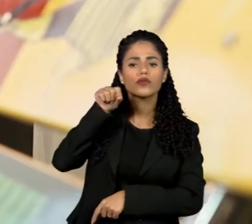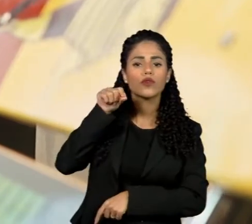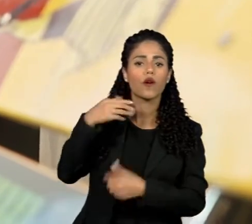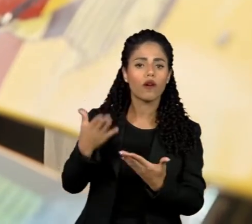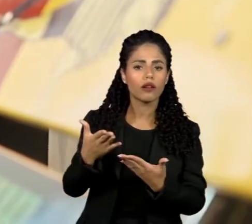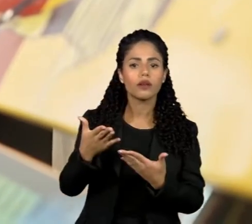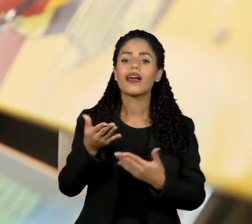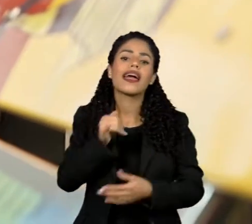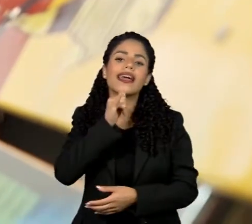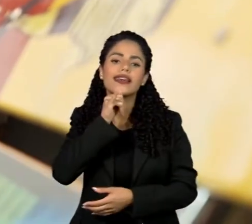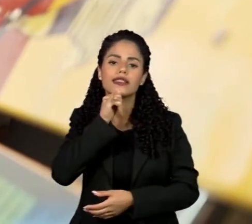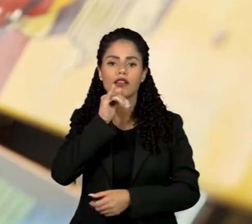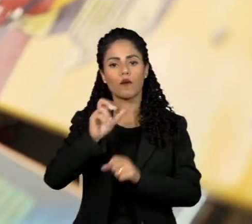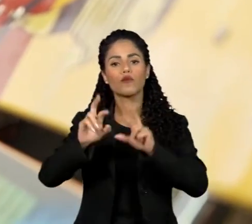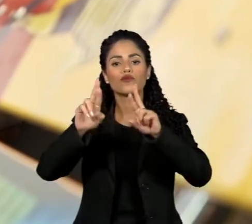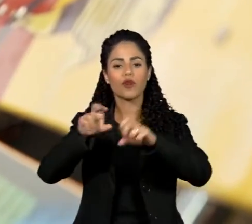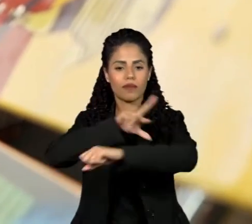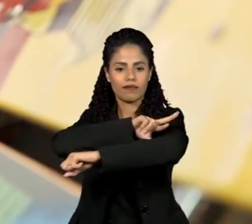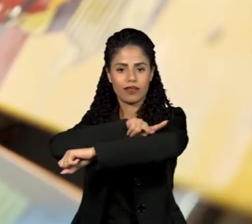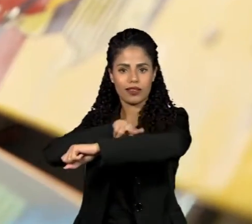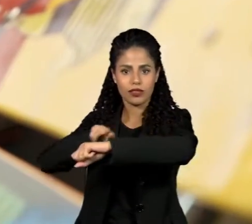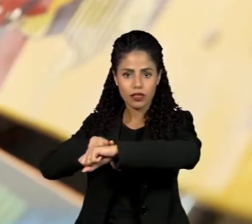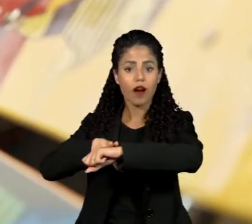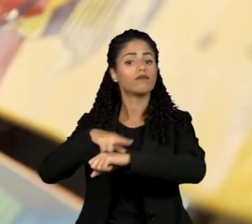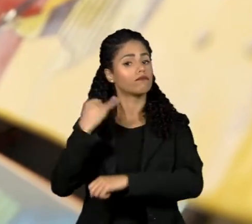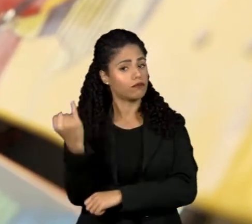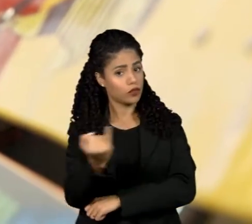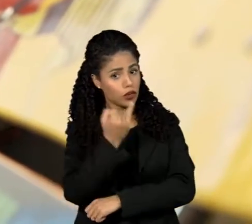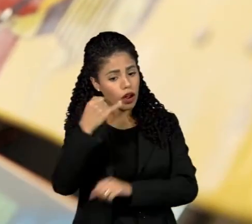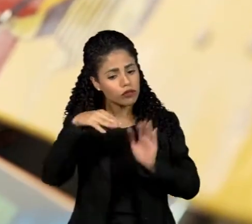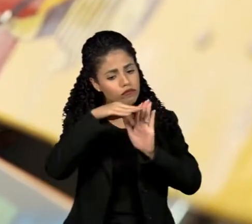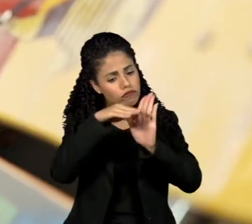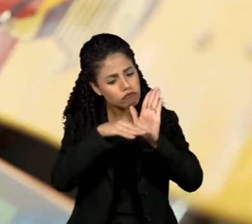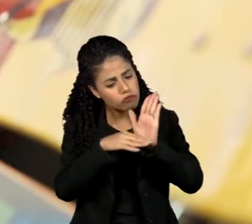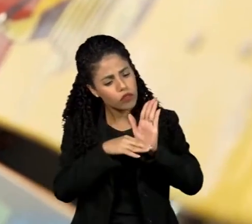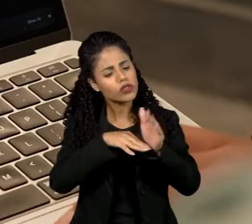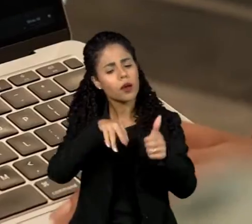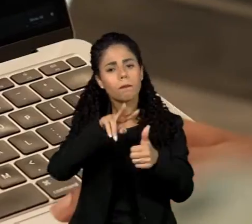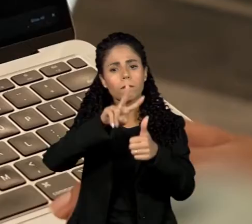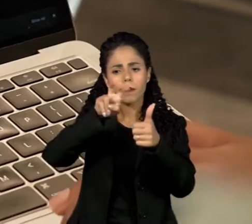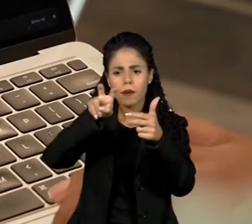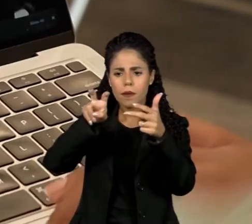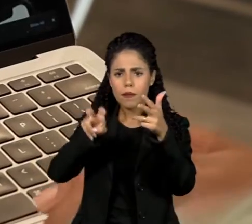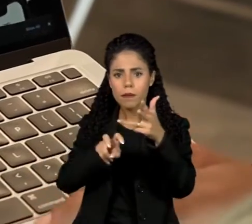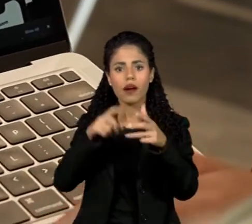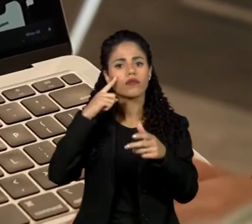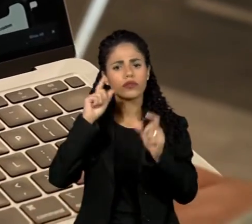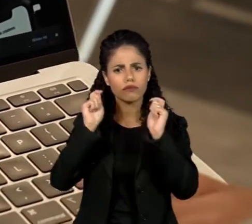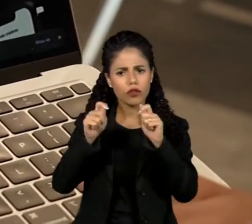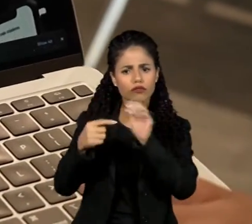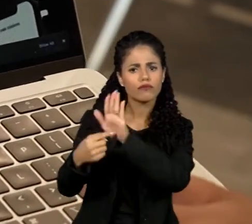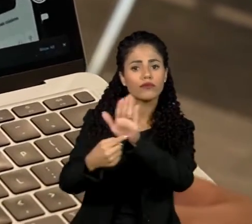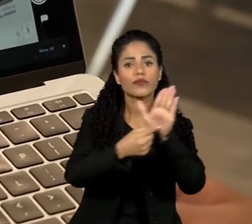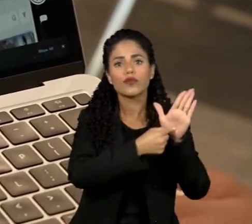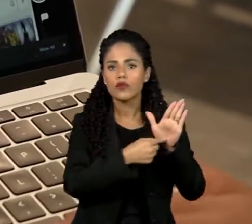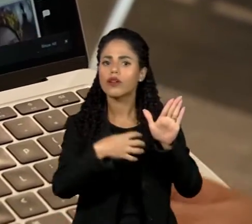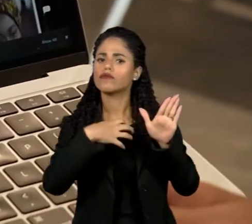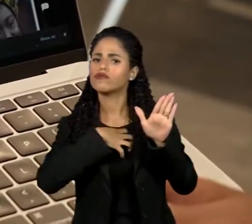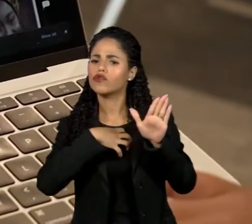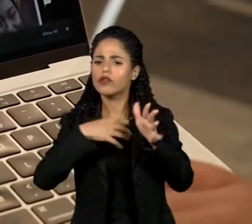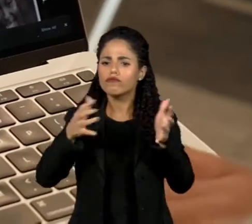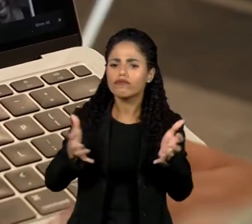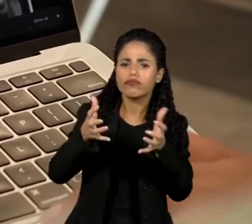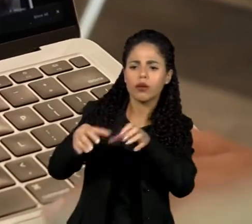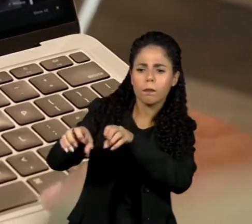racial. Ele vai se tornar uma autoridade dentro desse tema, vai poder se monetizar de outras formas, né? Oferecendo letramento